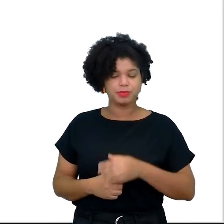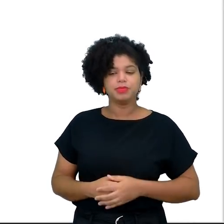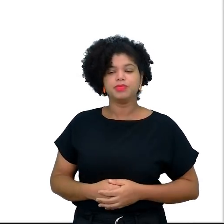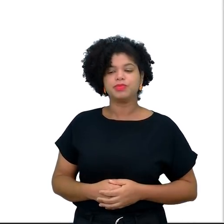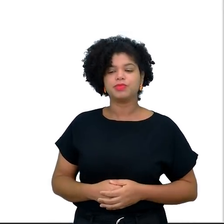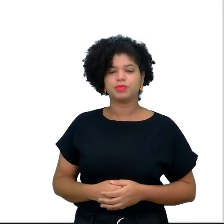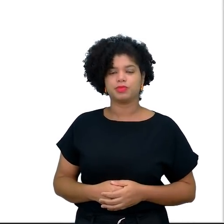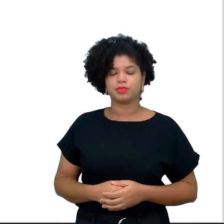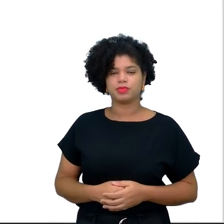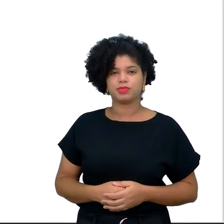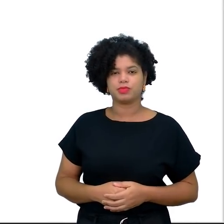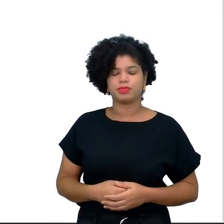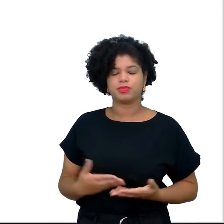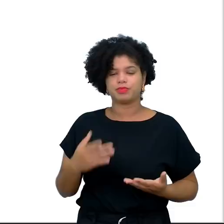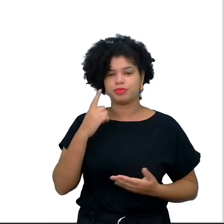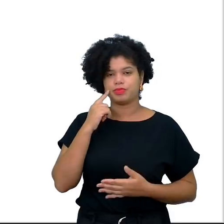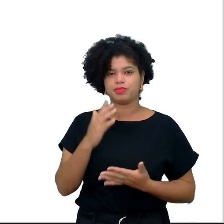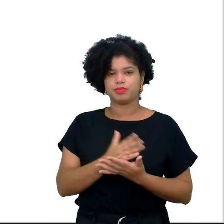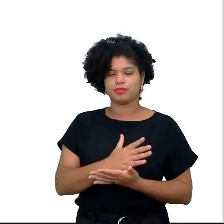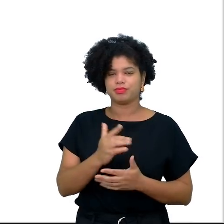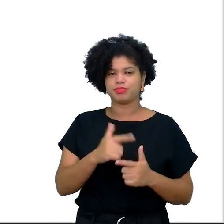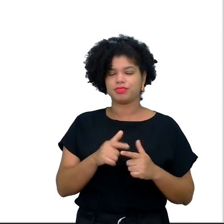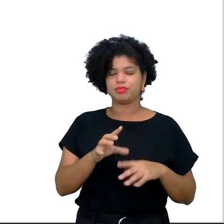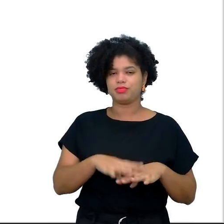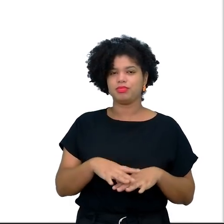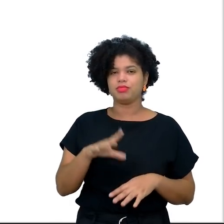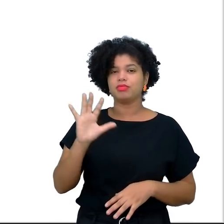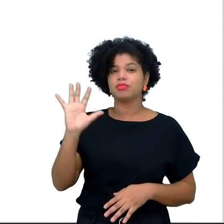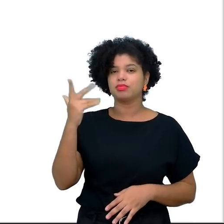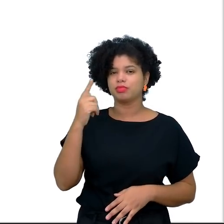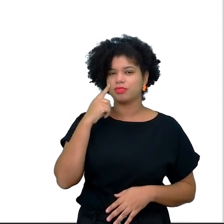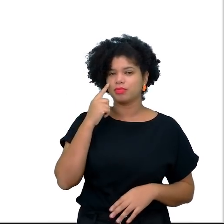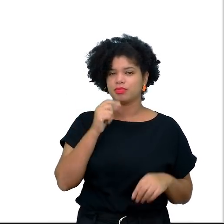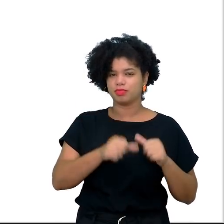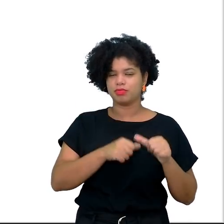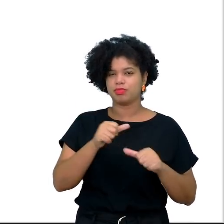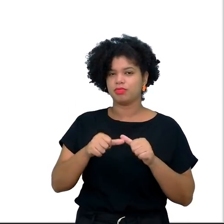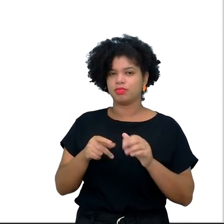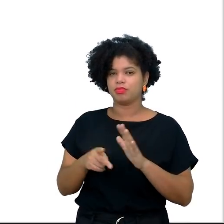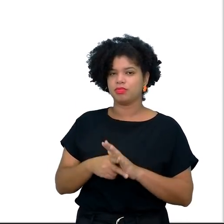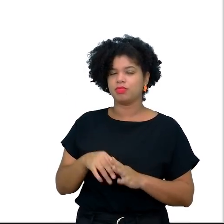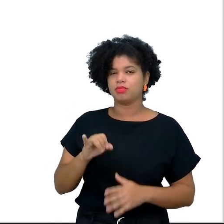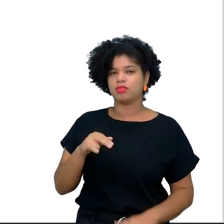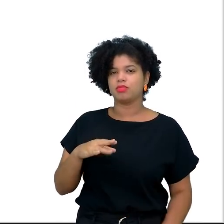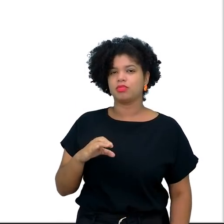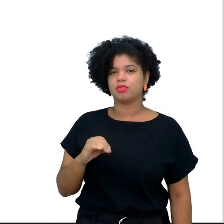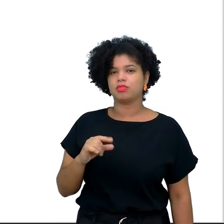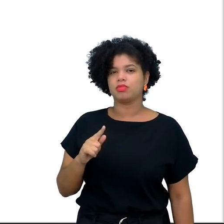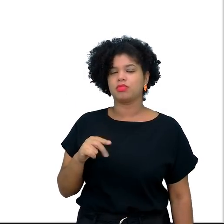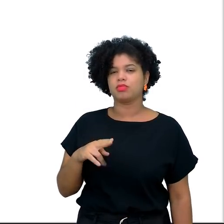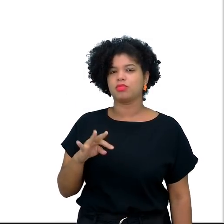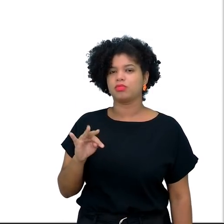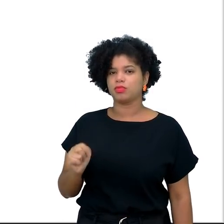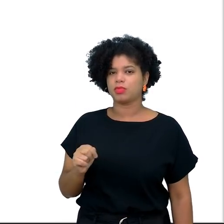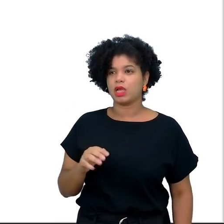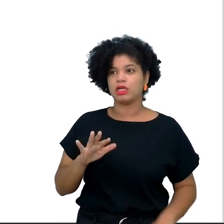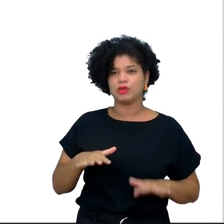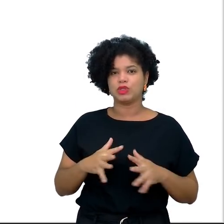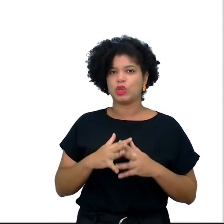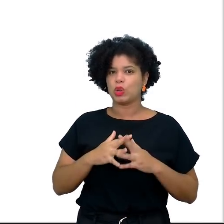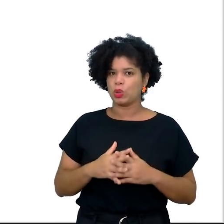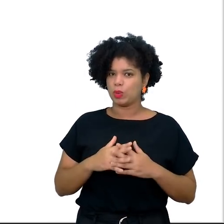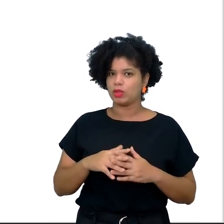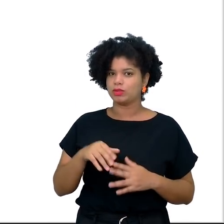Então, nas situações problemas a seguir, nós veremos o quanto a mudança do lugar da incógnita ela pode deixar um pouco mais complexo,